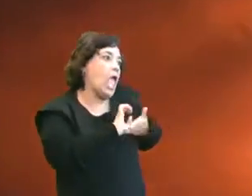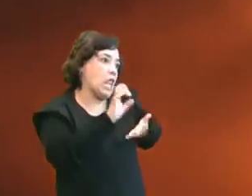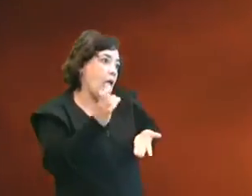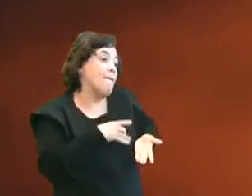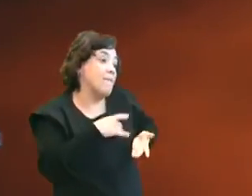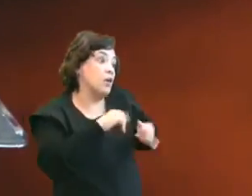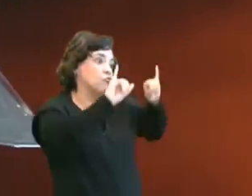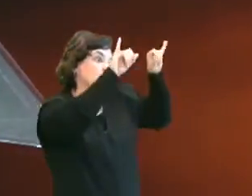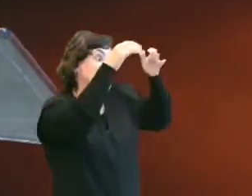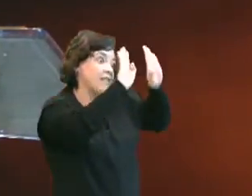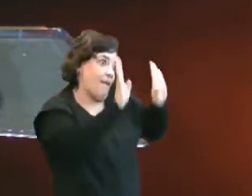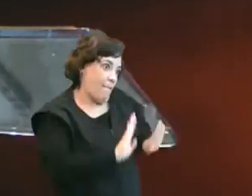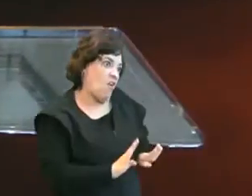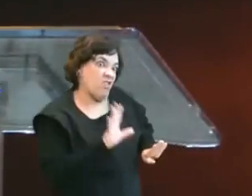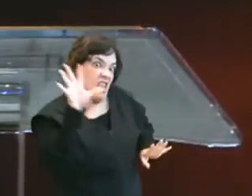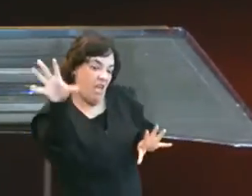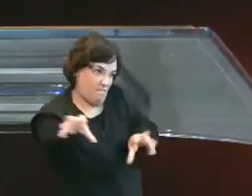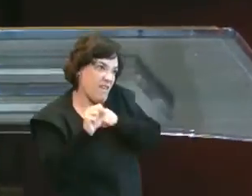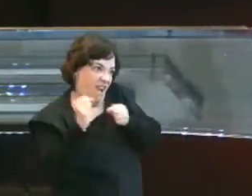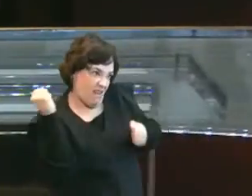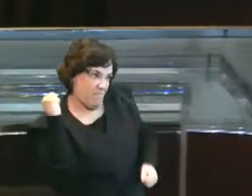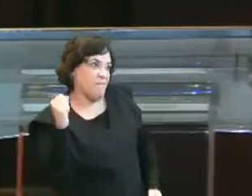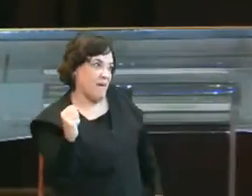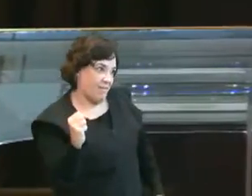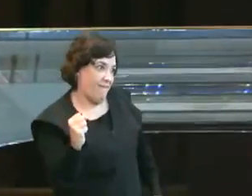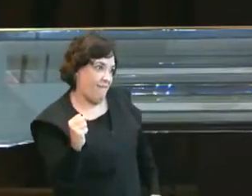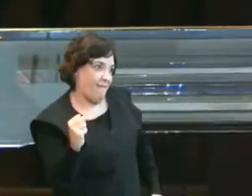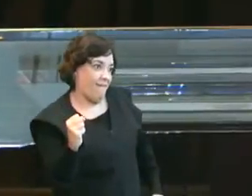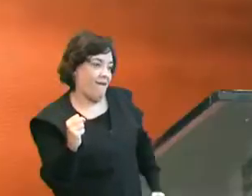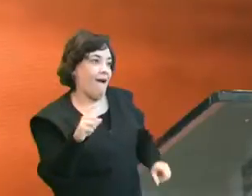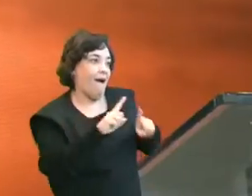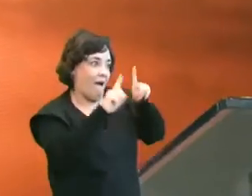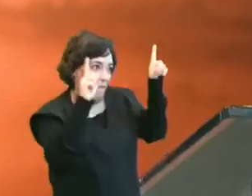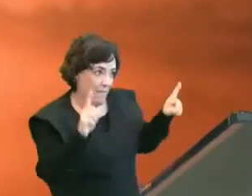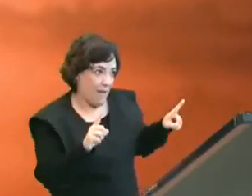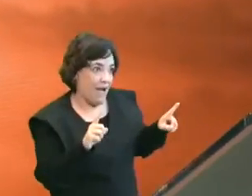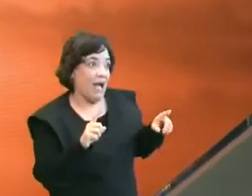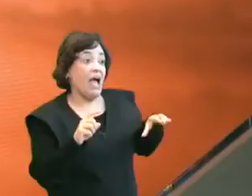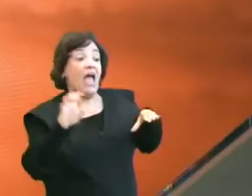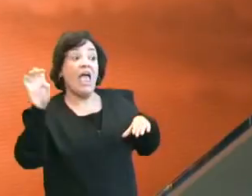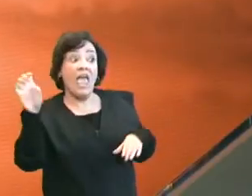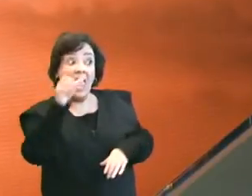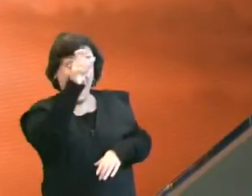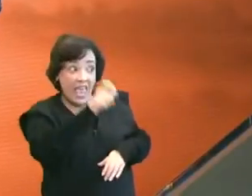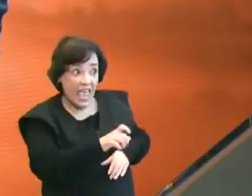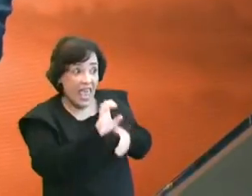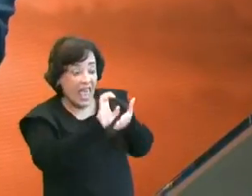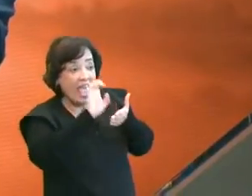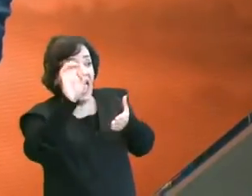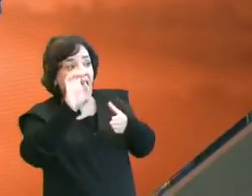Deus nos dá força, muitas vezes passamos, suportamos a crise,